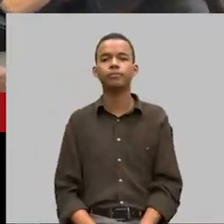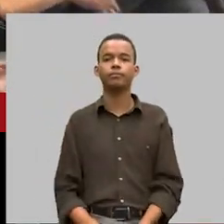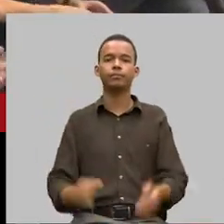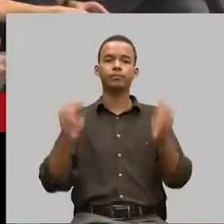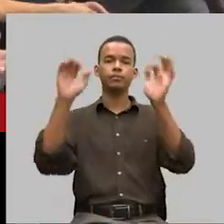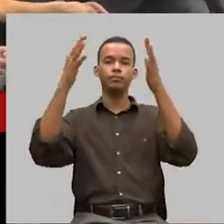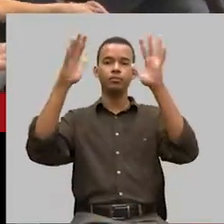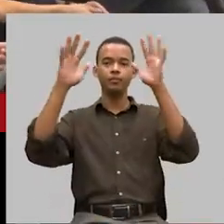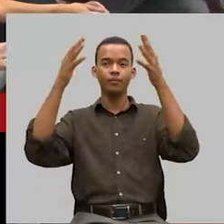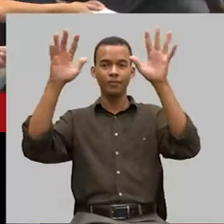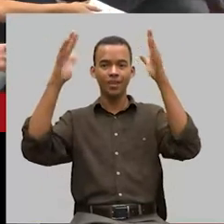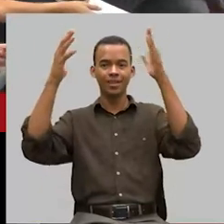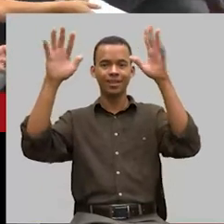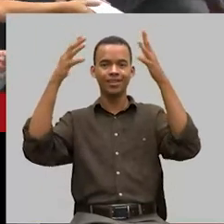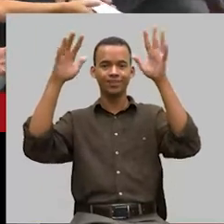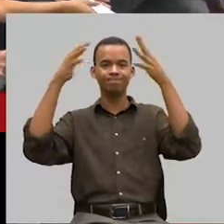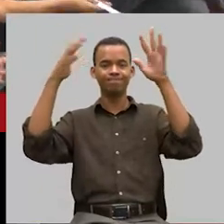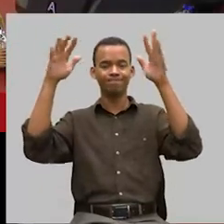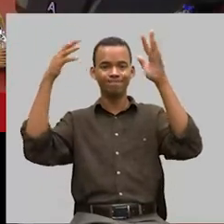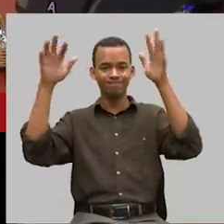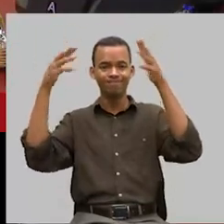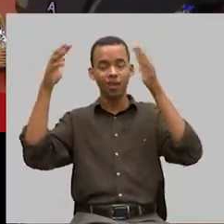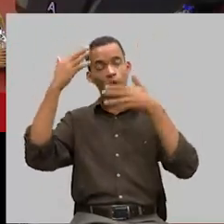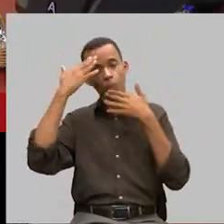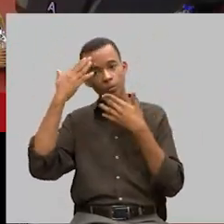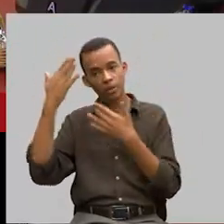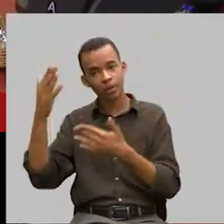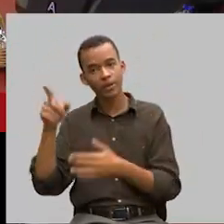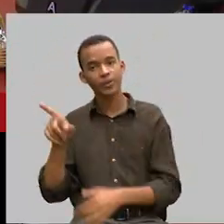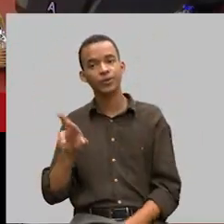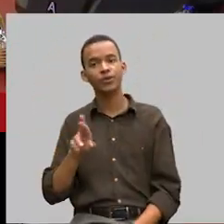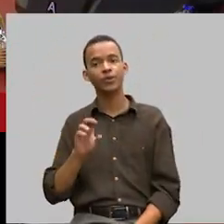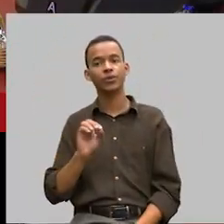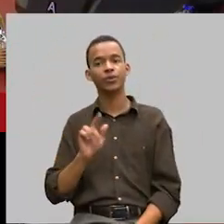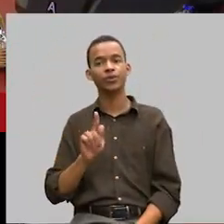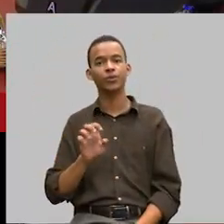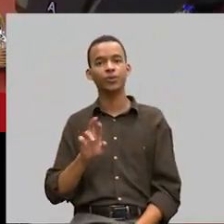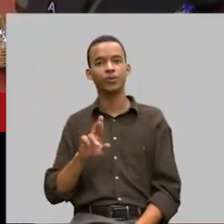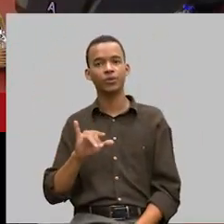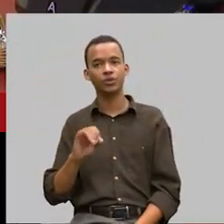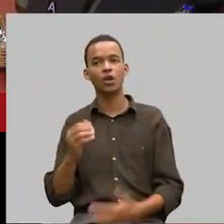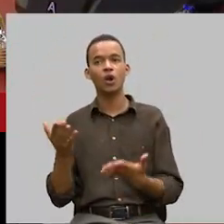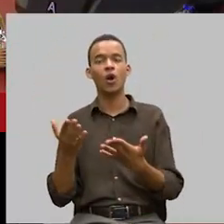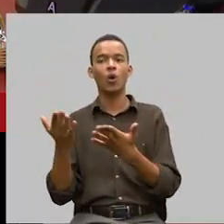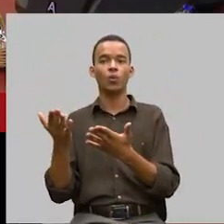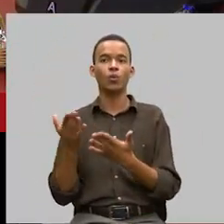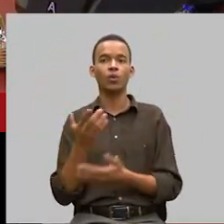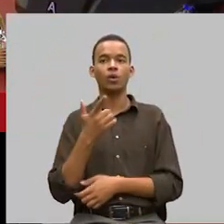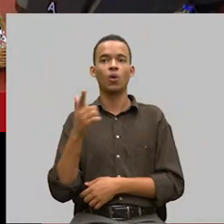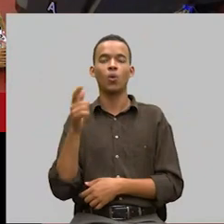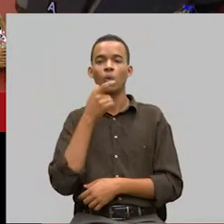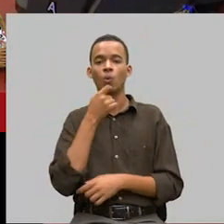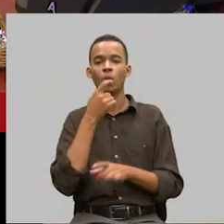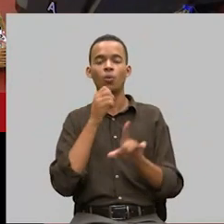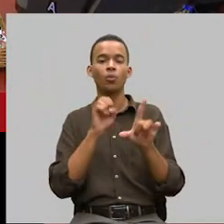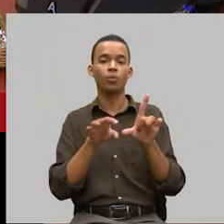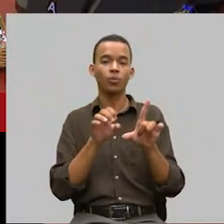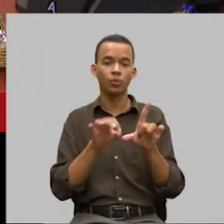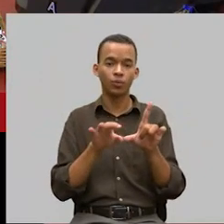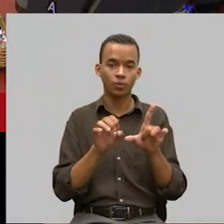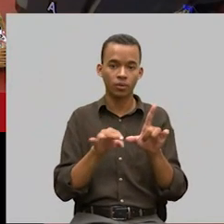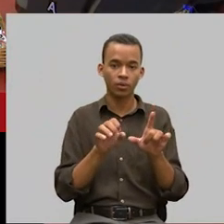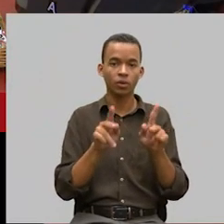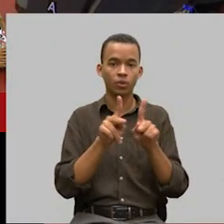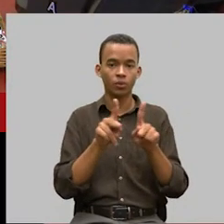da mefa participação agora do Cléberson Souza de Almeida professor de licenciatura em educação do Campo